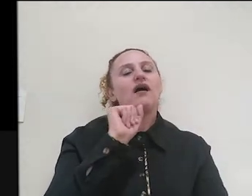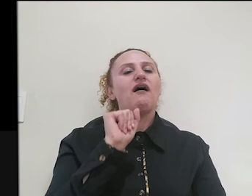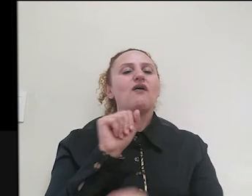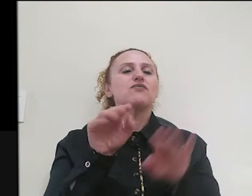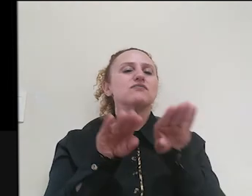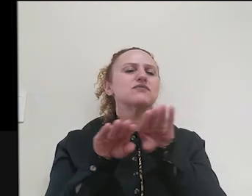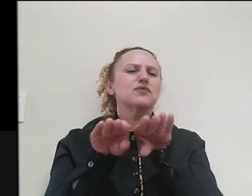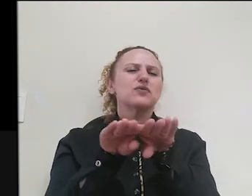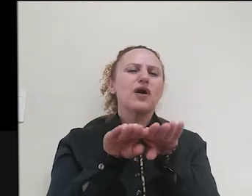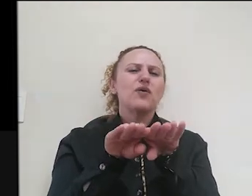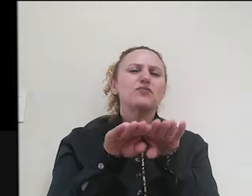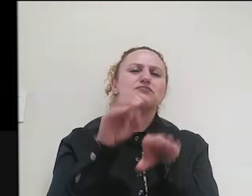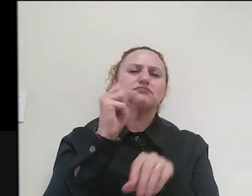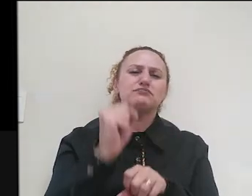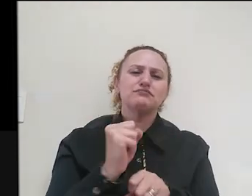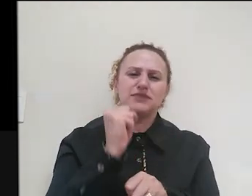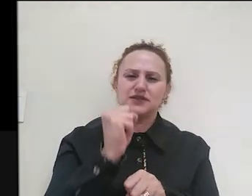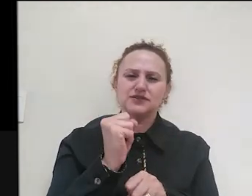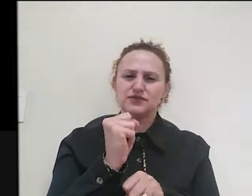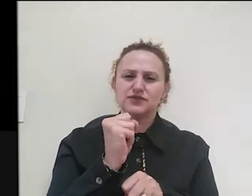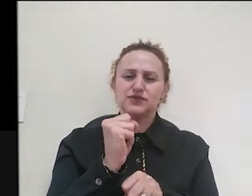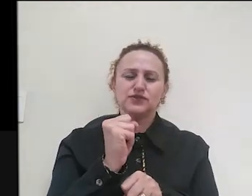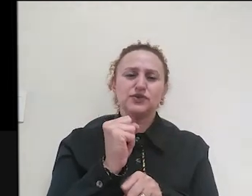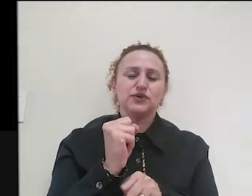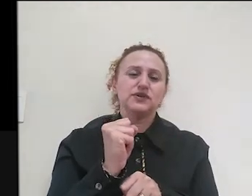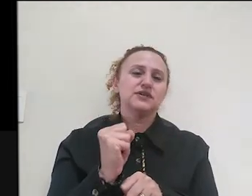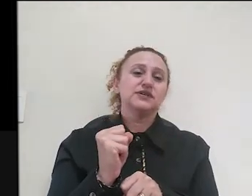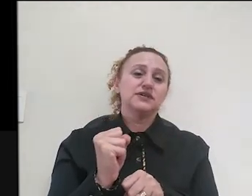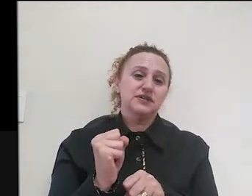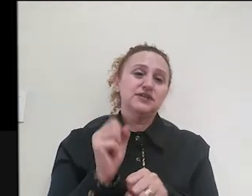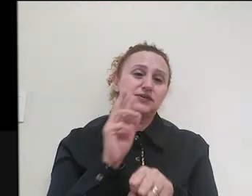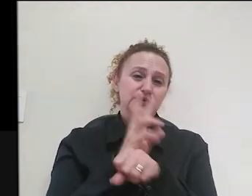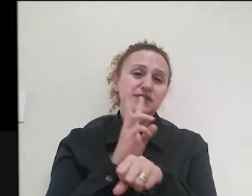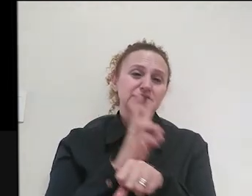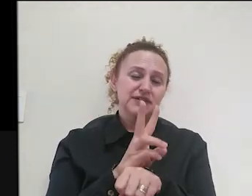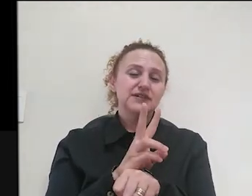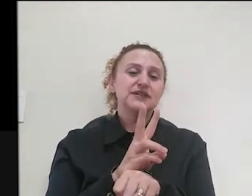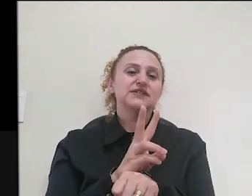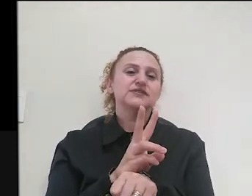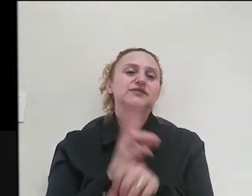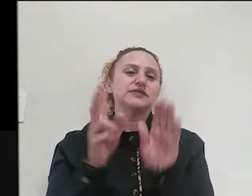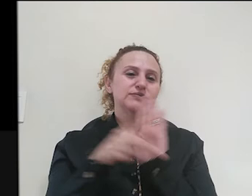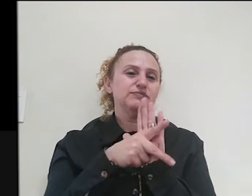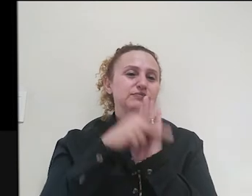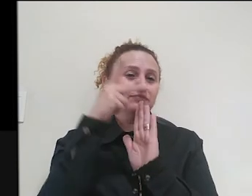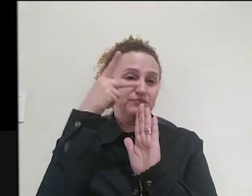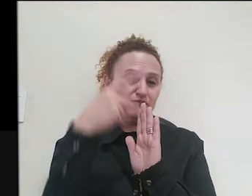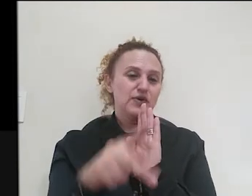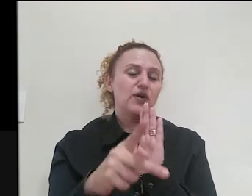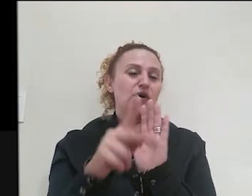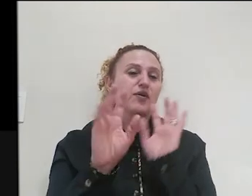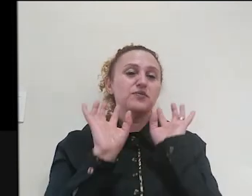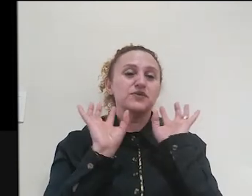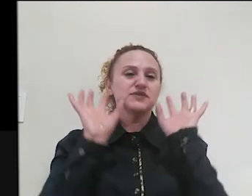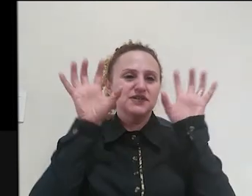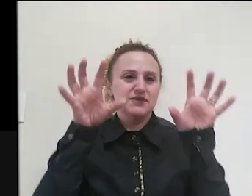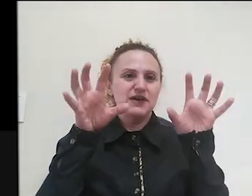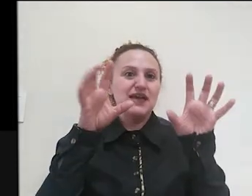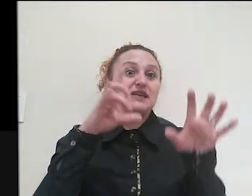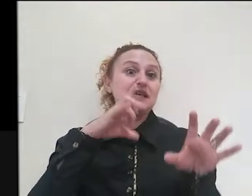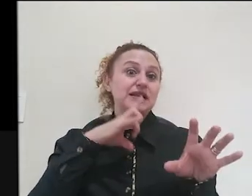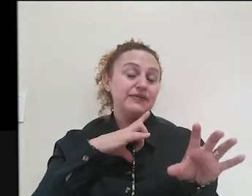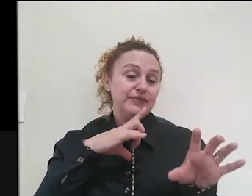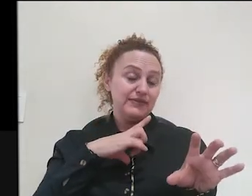que não é qualquer pastor, não é alguém que cuida do gado dos outros, mas é alguém que detém o poder, né? Detém a fazenda,